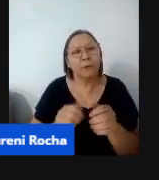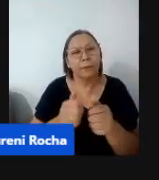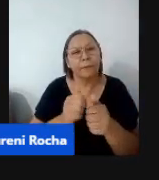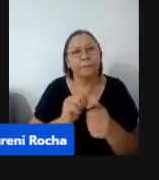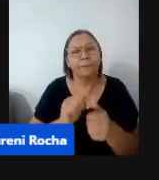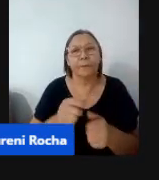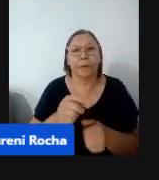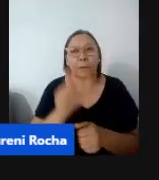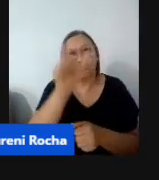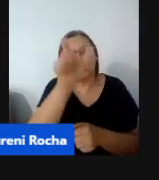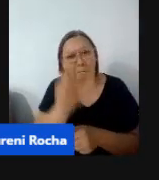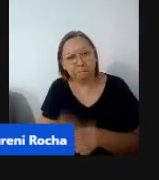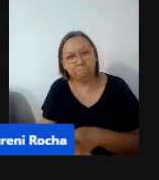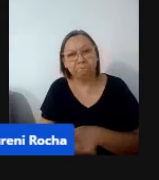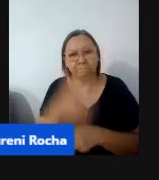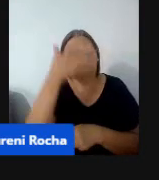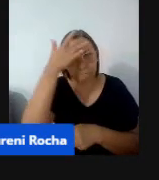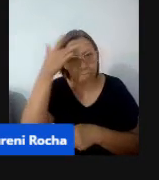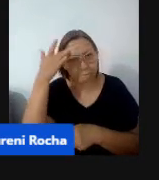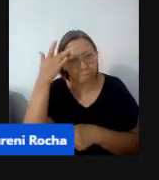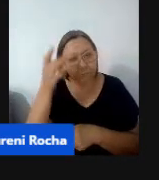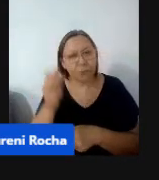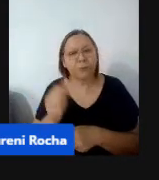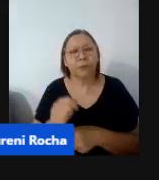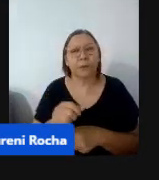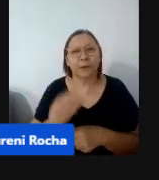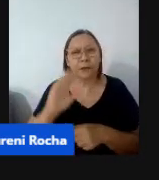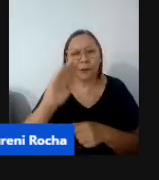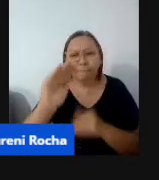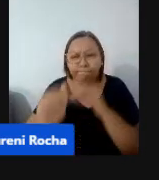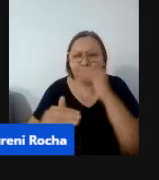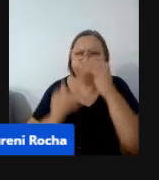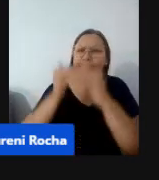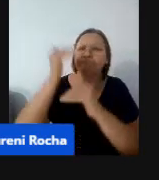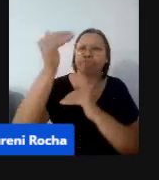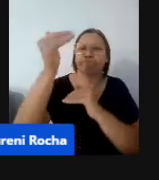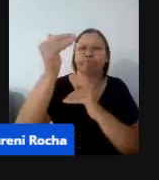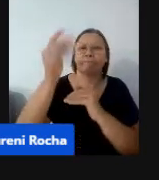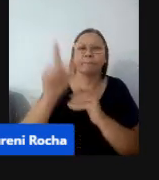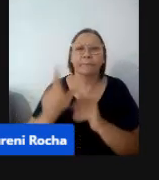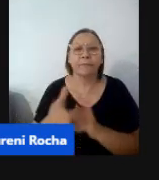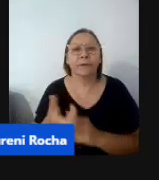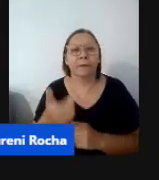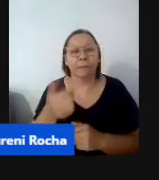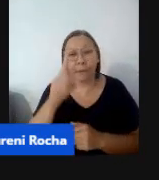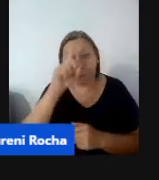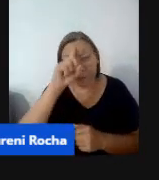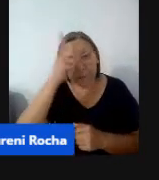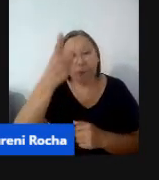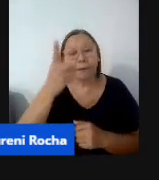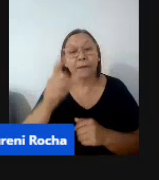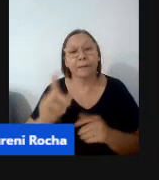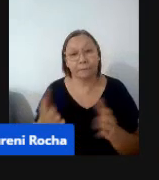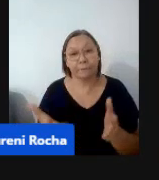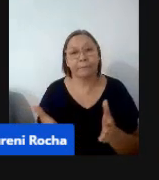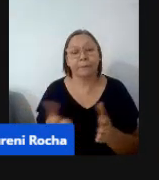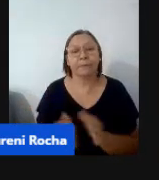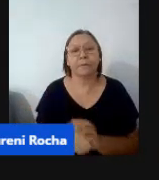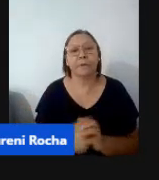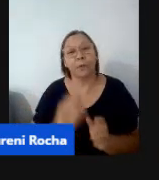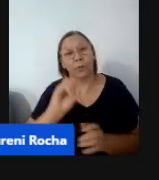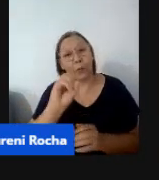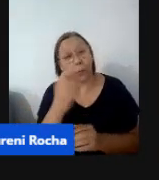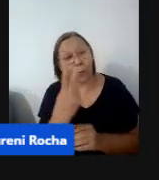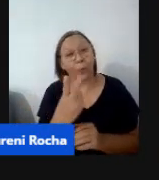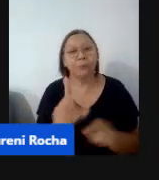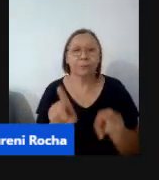superação, né? E para que eles criem esse pôster, ok? Ou você